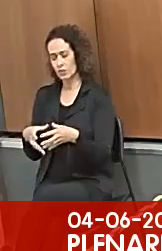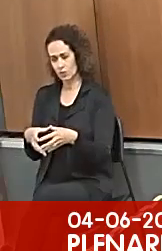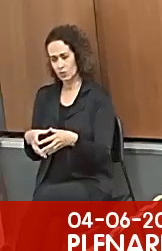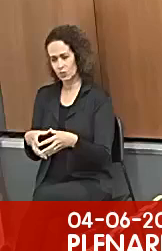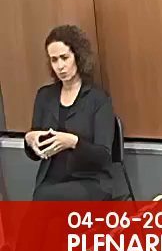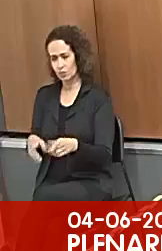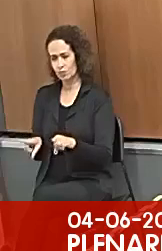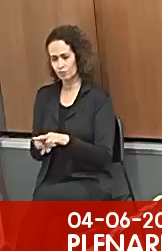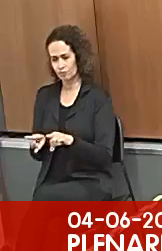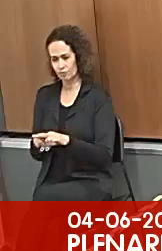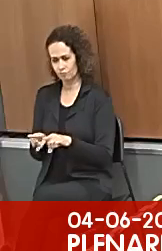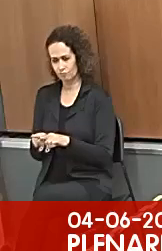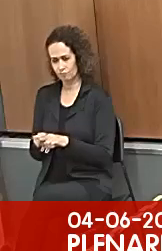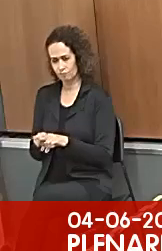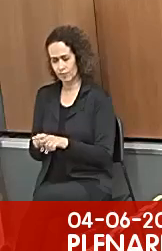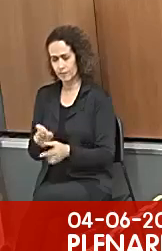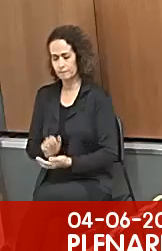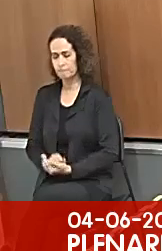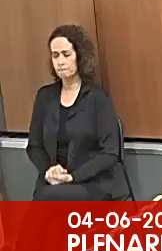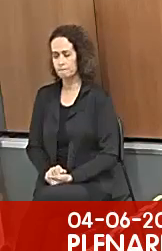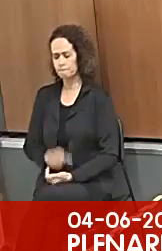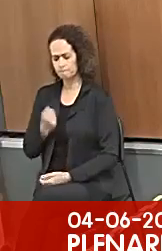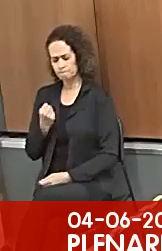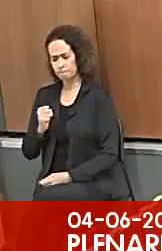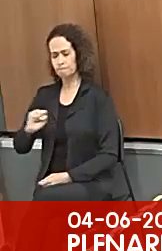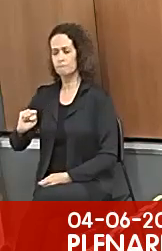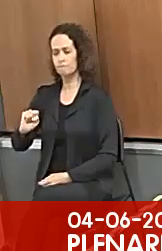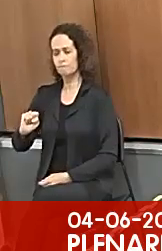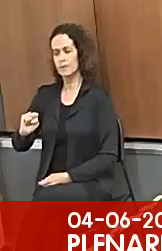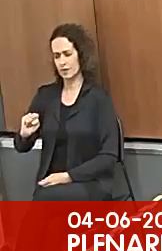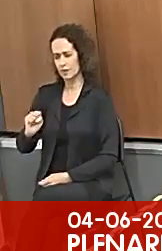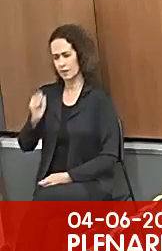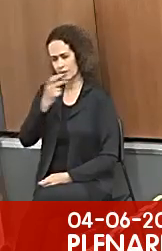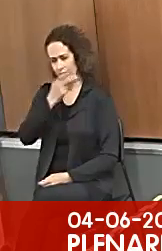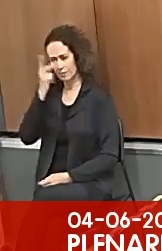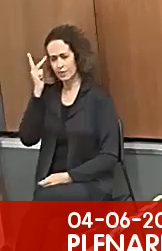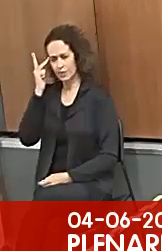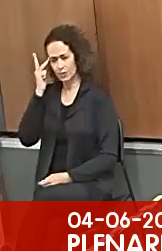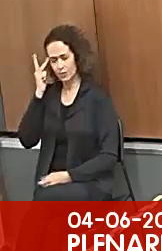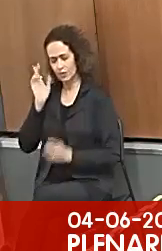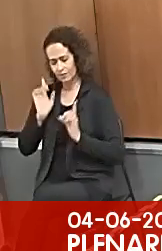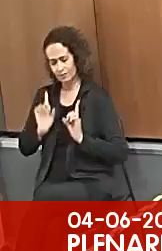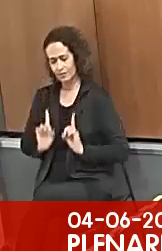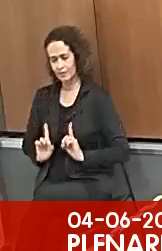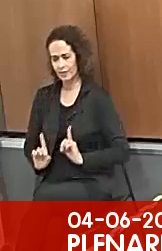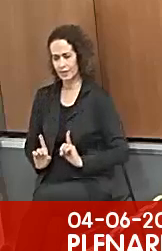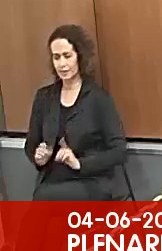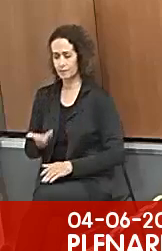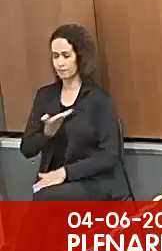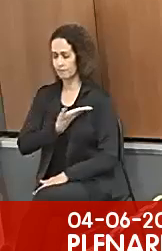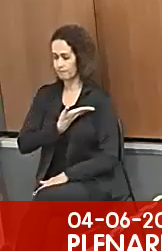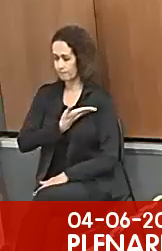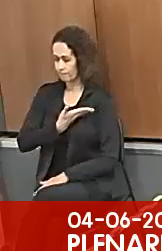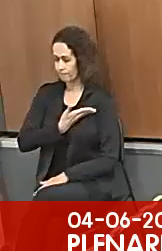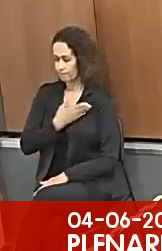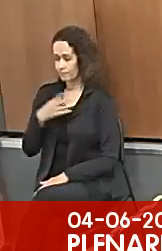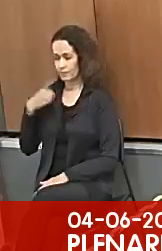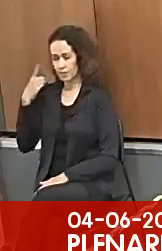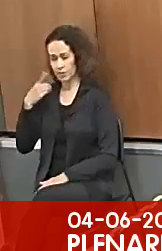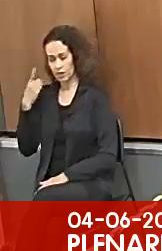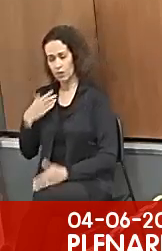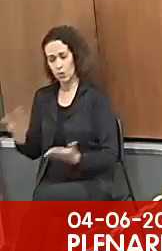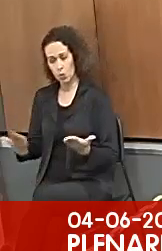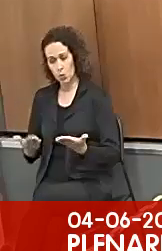e imbuído nesse sentido, de defender as causas das pessoas com deficiência. Meus amigos deputados, hoje